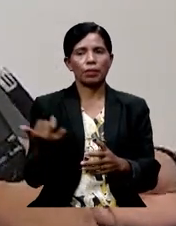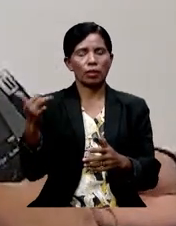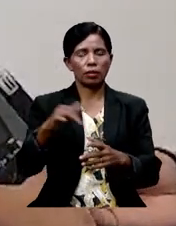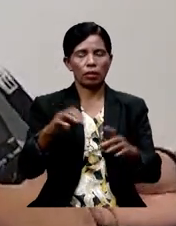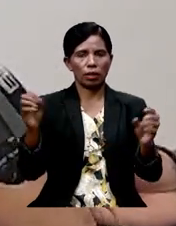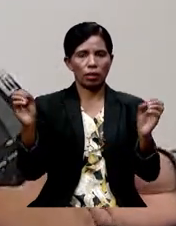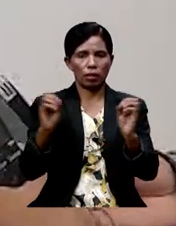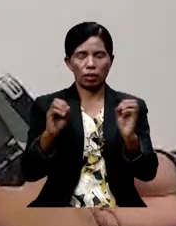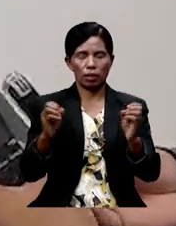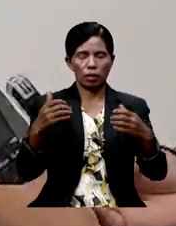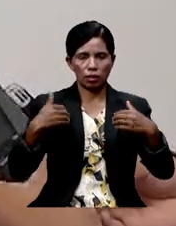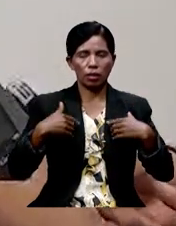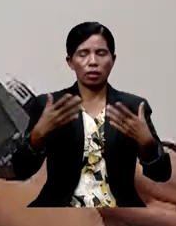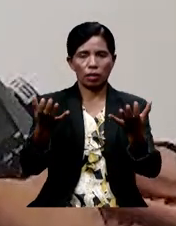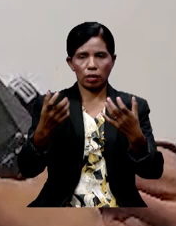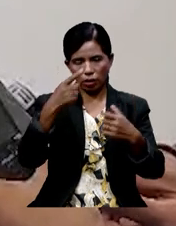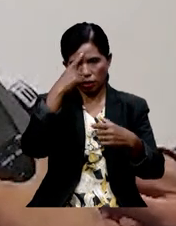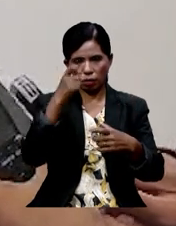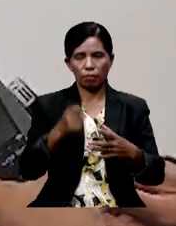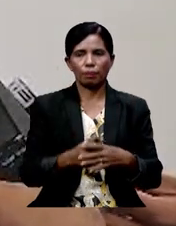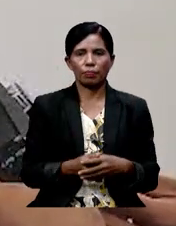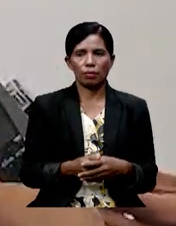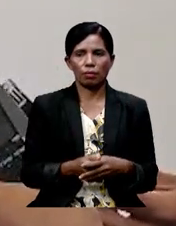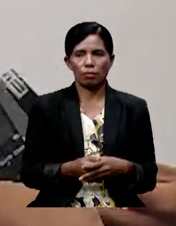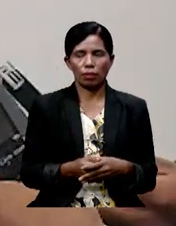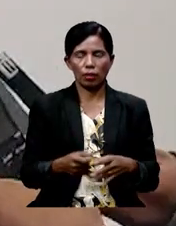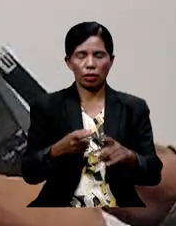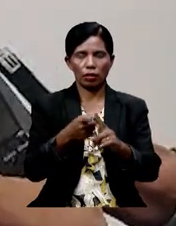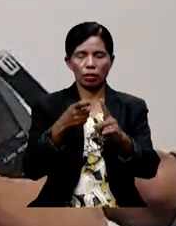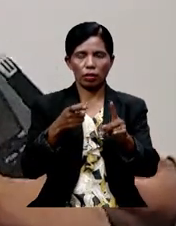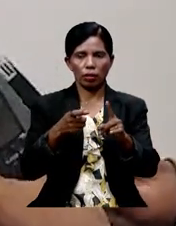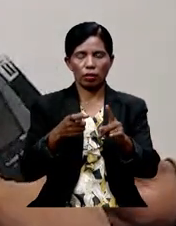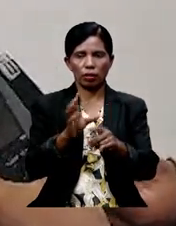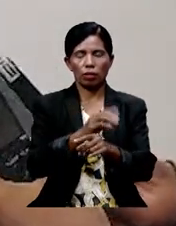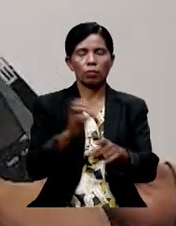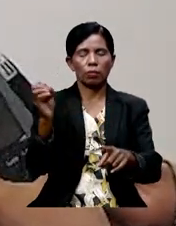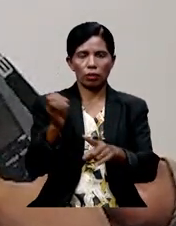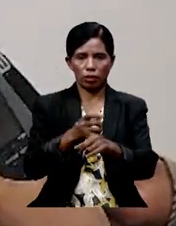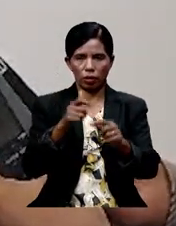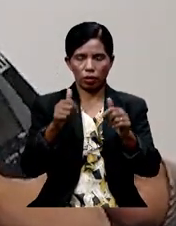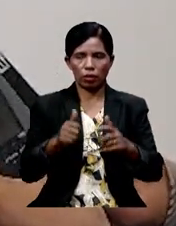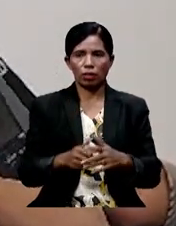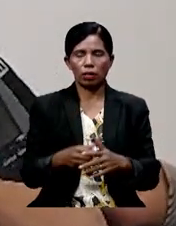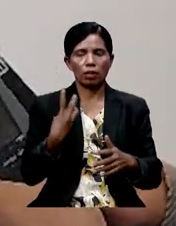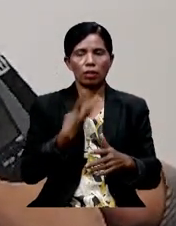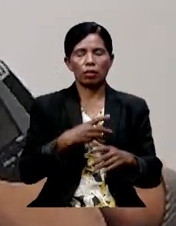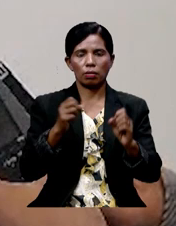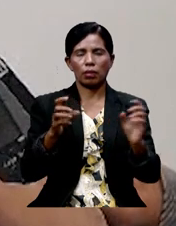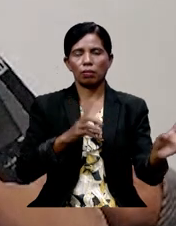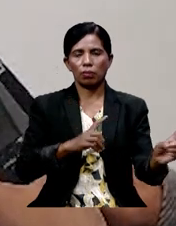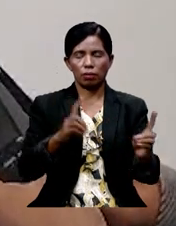vontade tamania nema lusi oportunidade dane ita bele